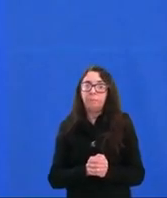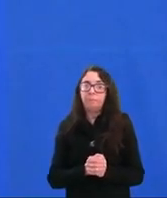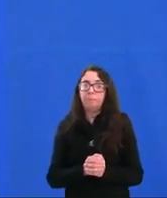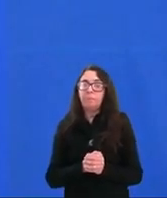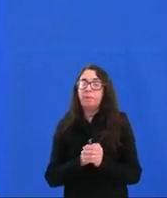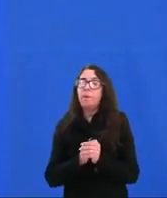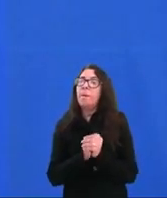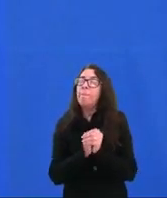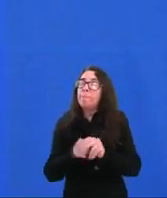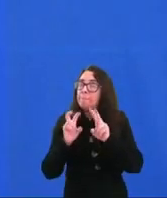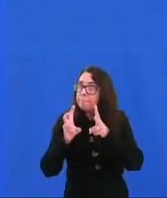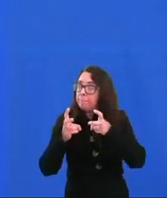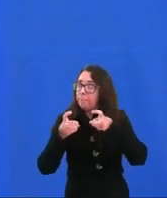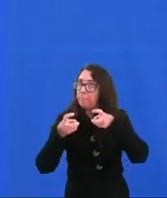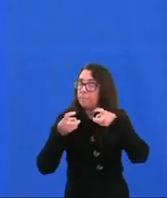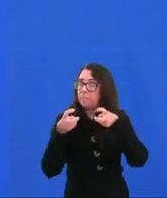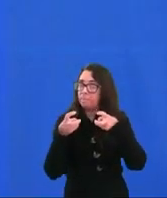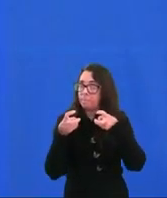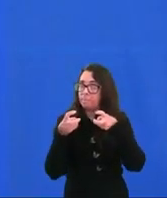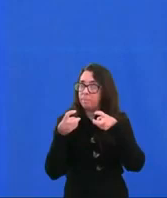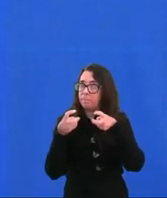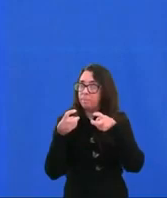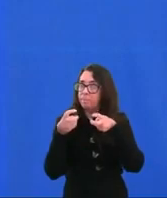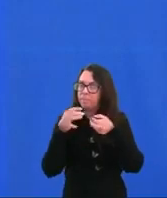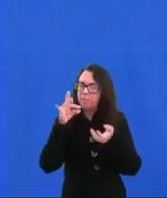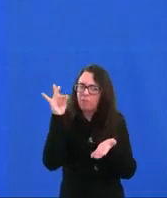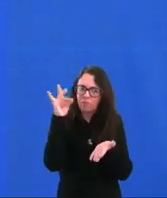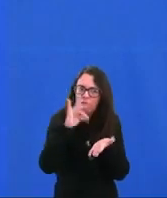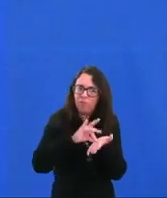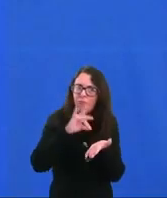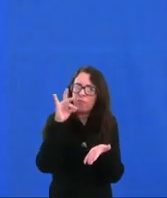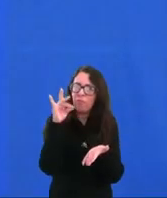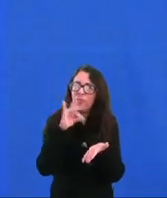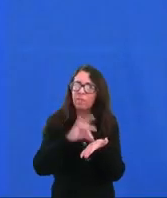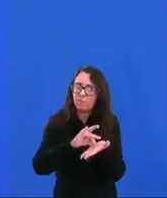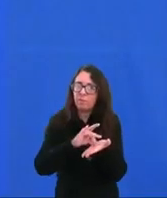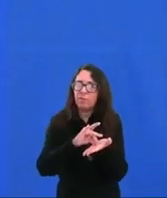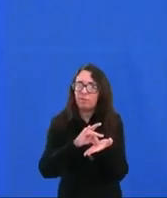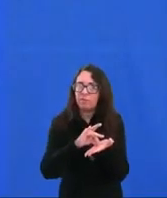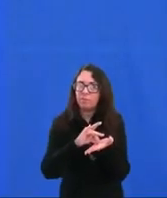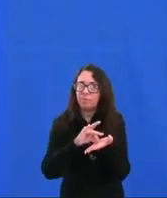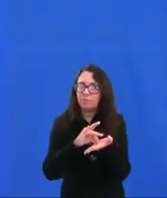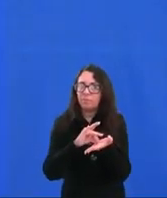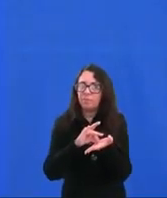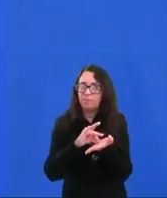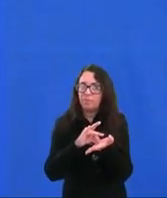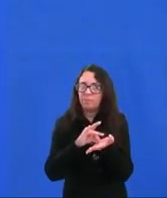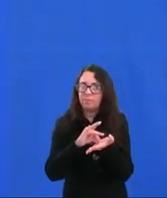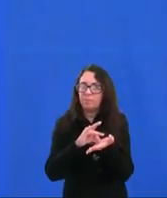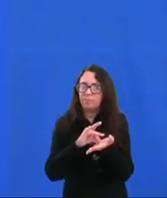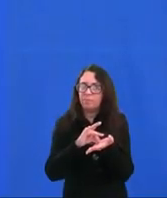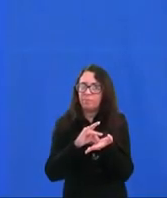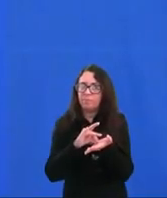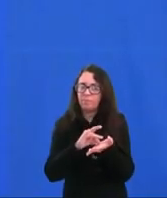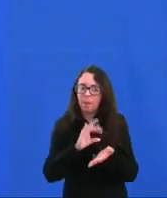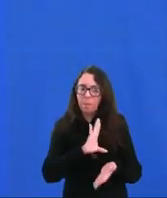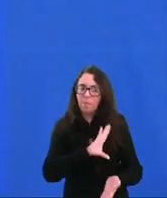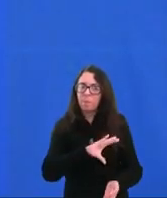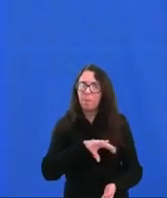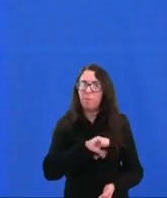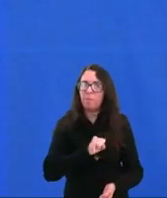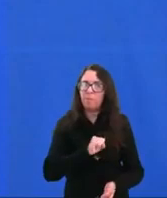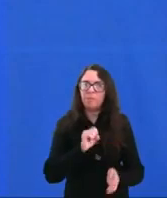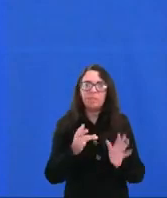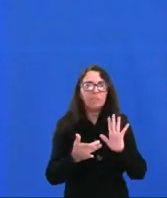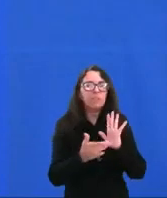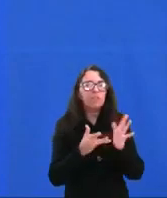amor, cresçamos em tudo naquele que é o cabeça, Cristo, de quem todo o corpo, bem